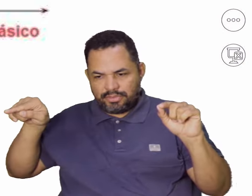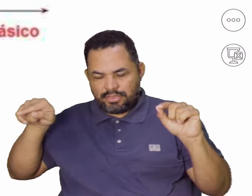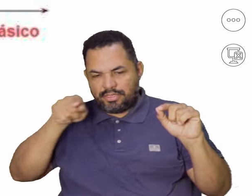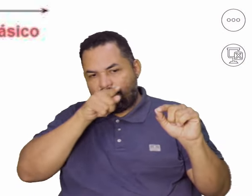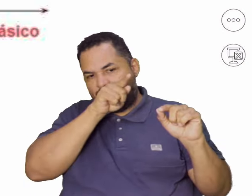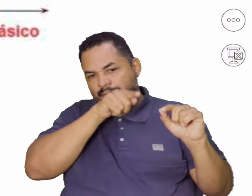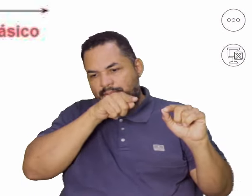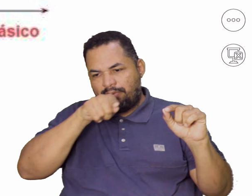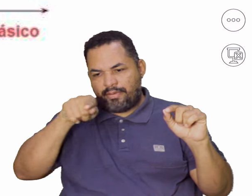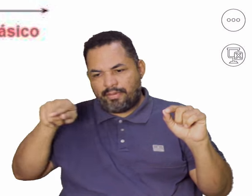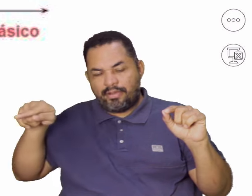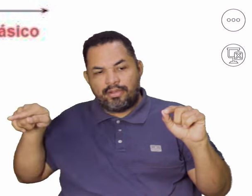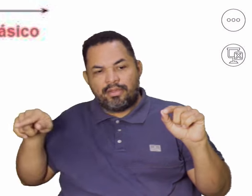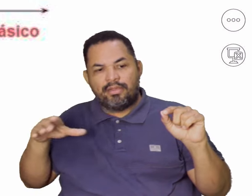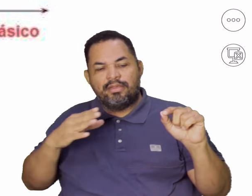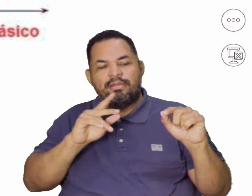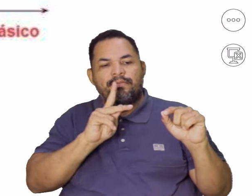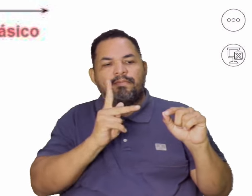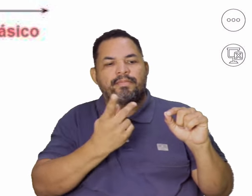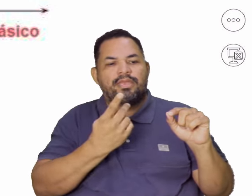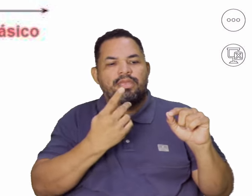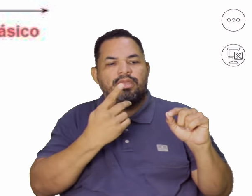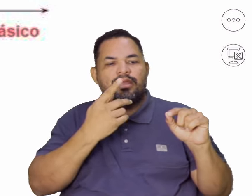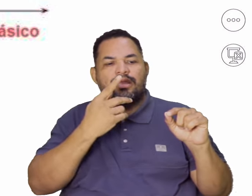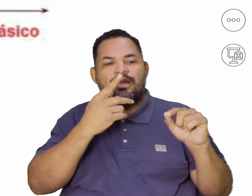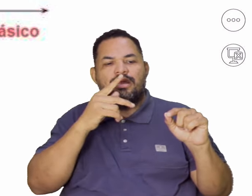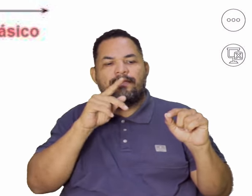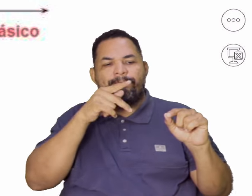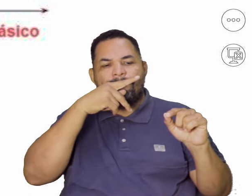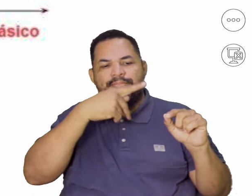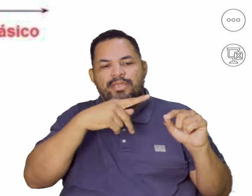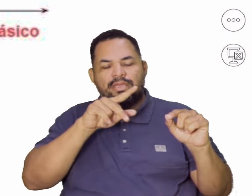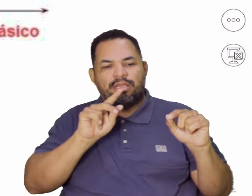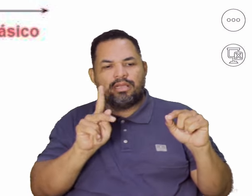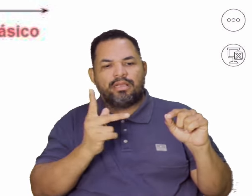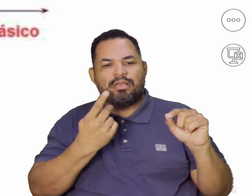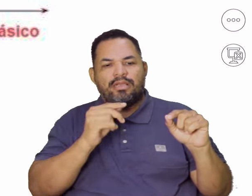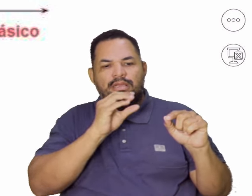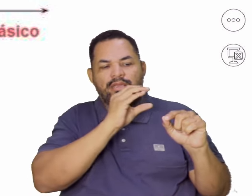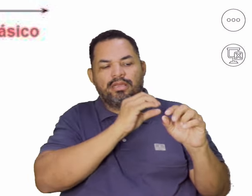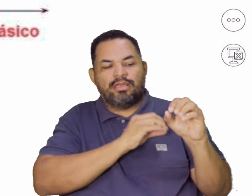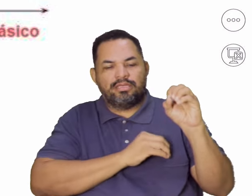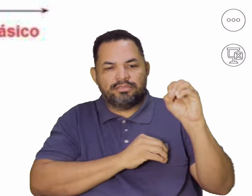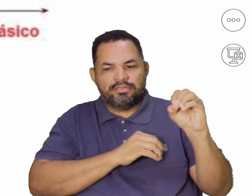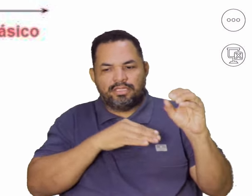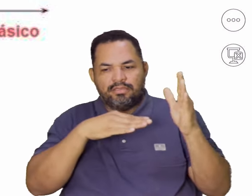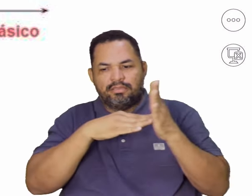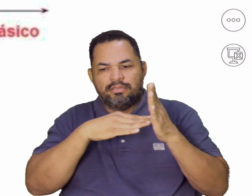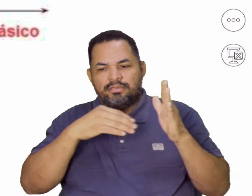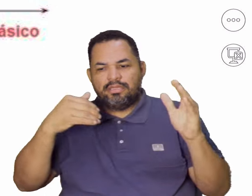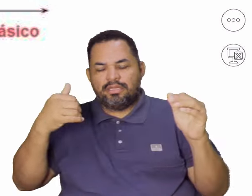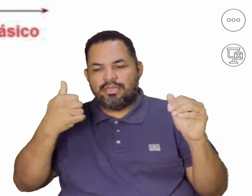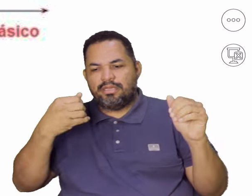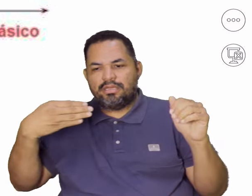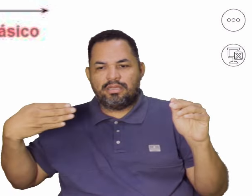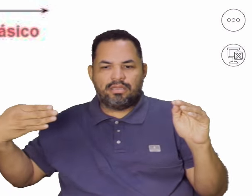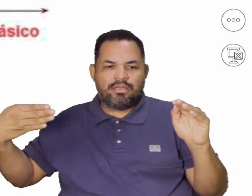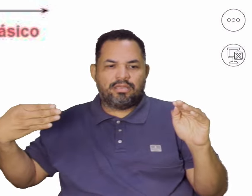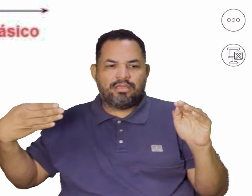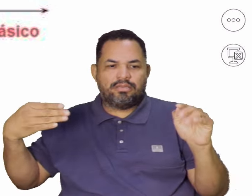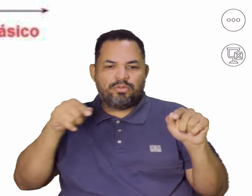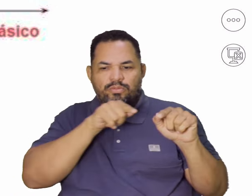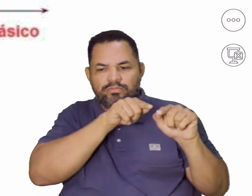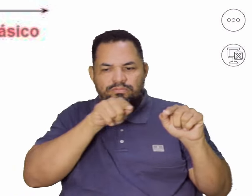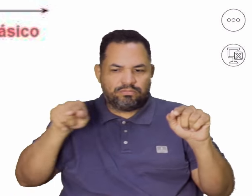você que os valores de PH vão de 0 a 14 e aí eu tenho PH que é potencial hidrogênio